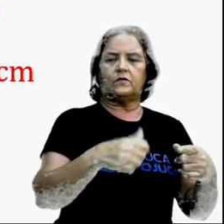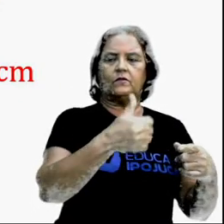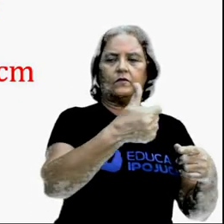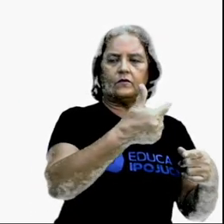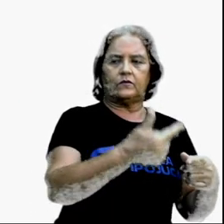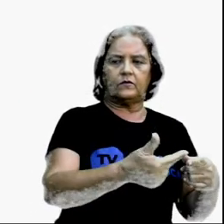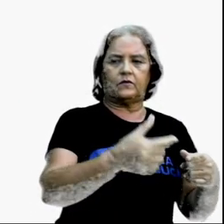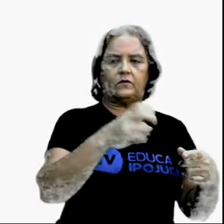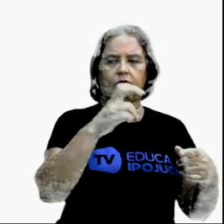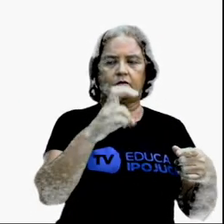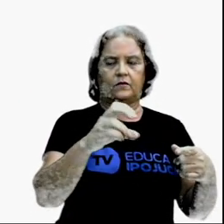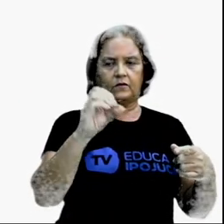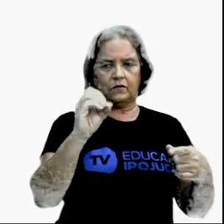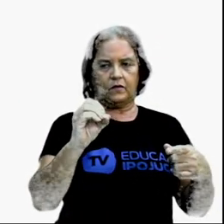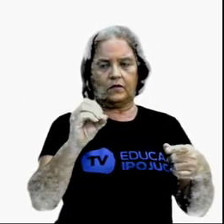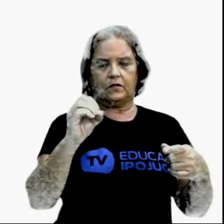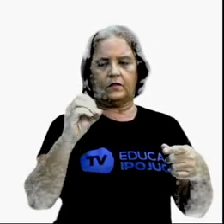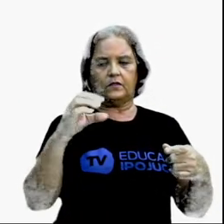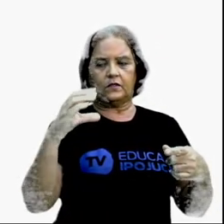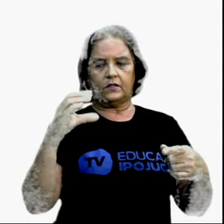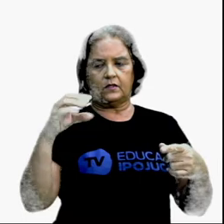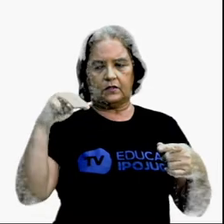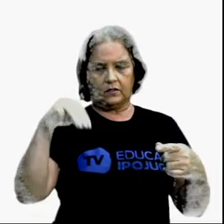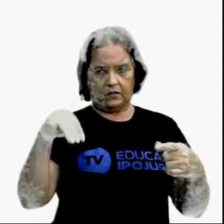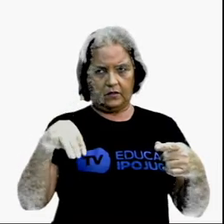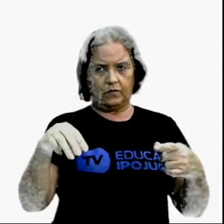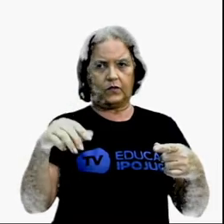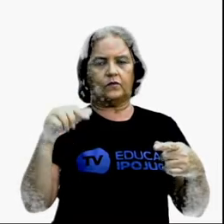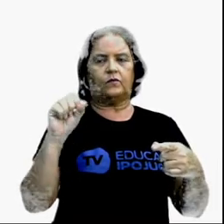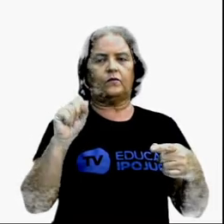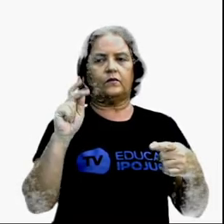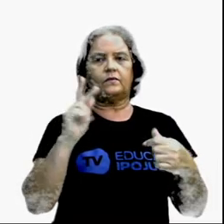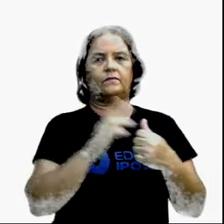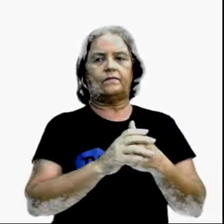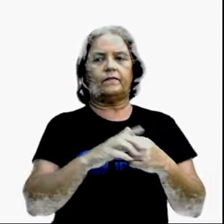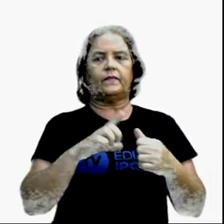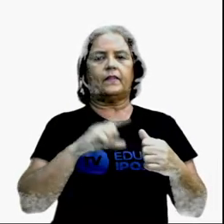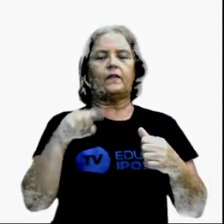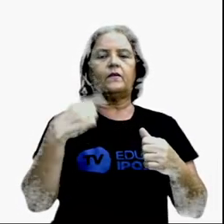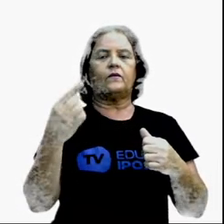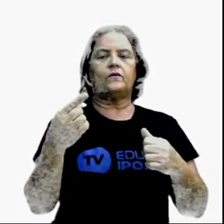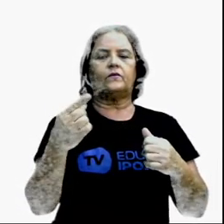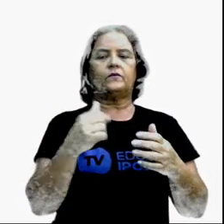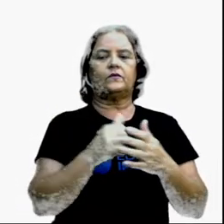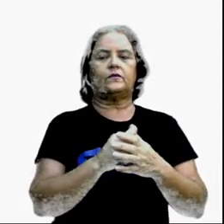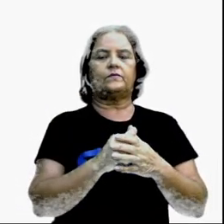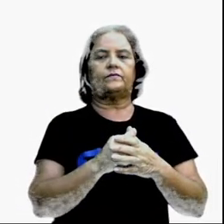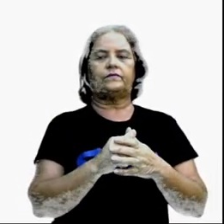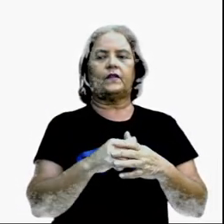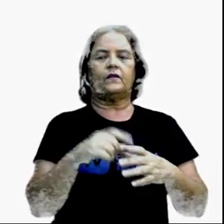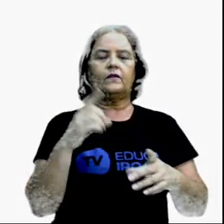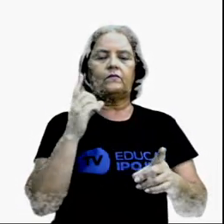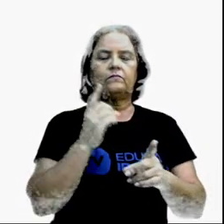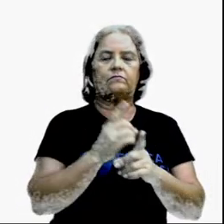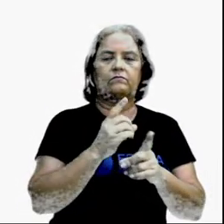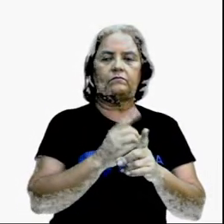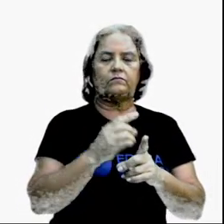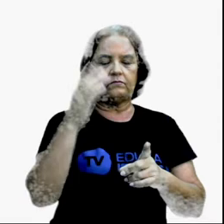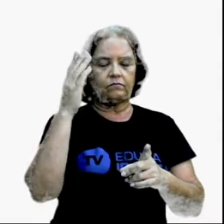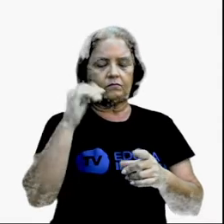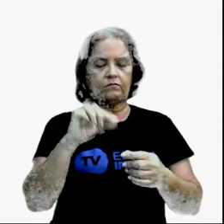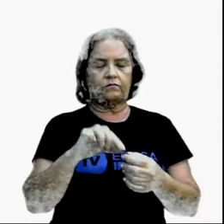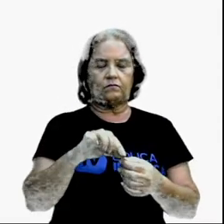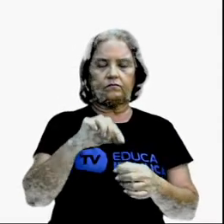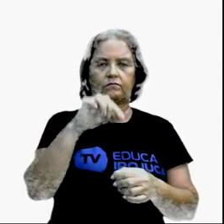centímetros, ok? Ainda temos mais uma outra situação. Queremos descobrir a altura